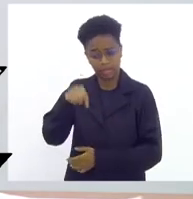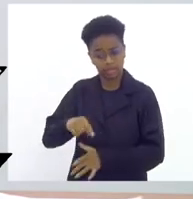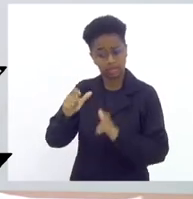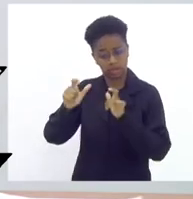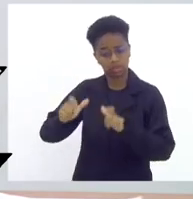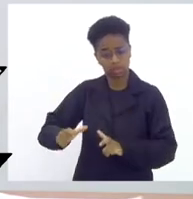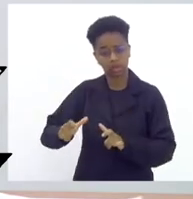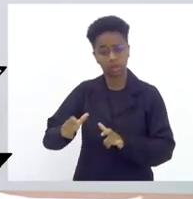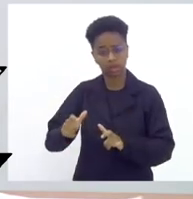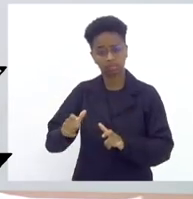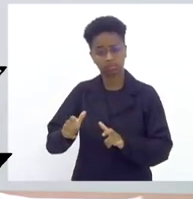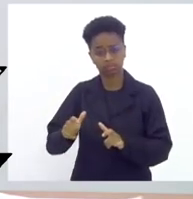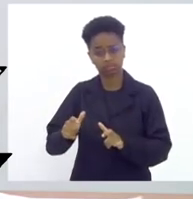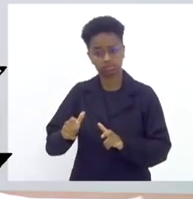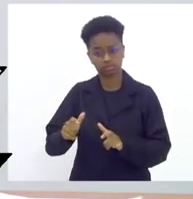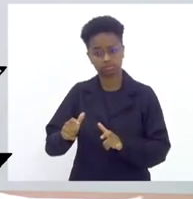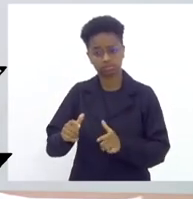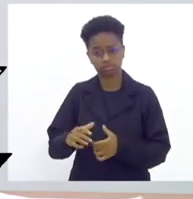é